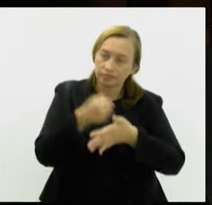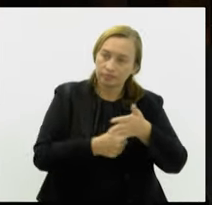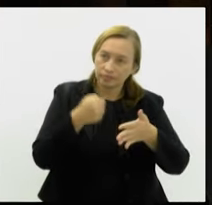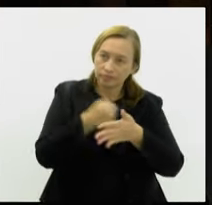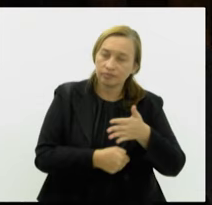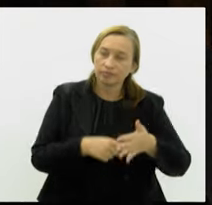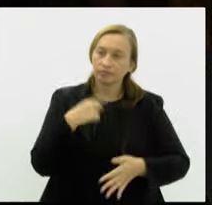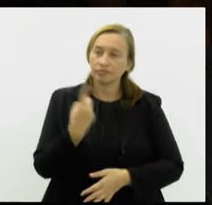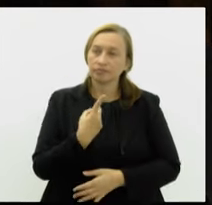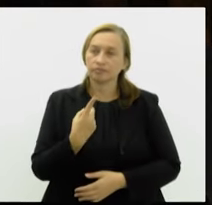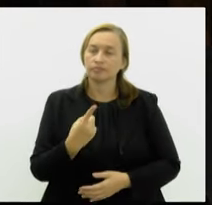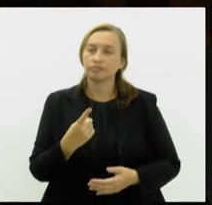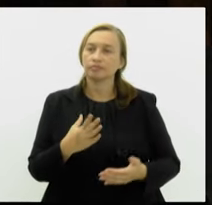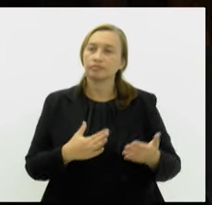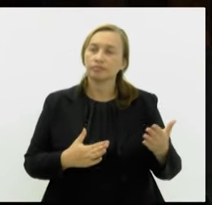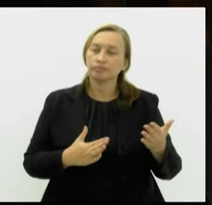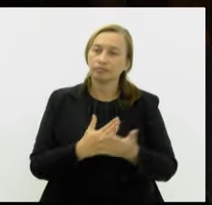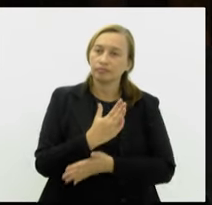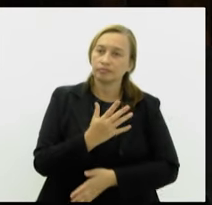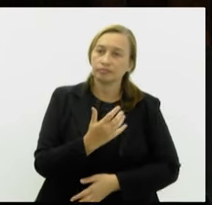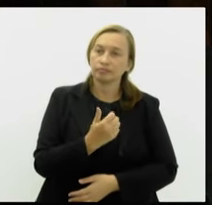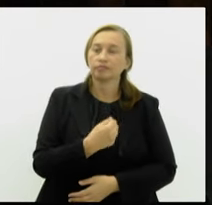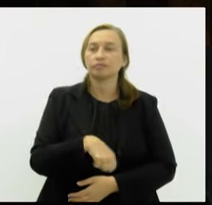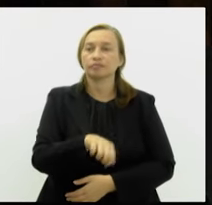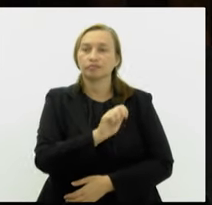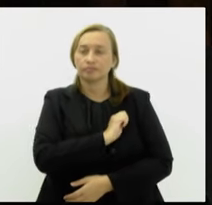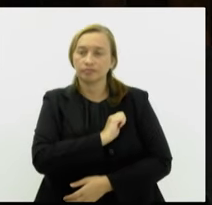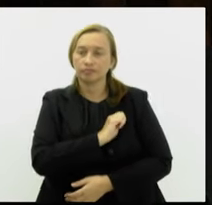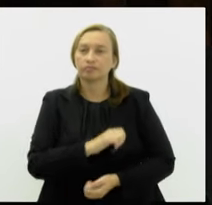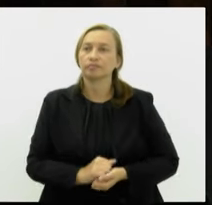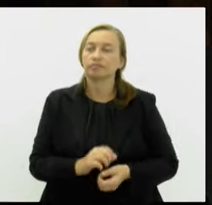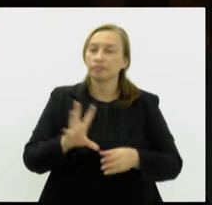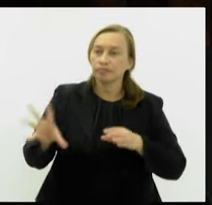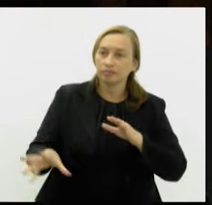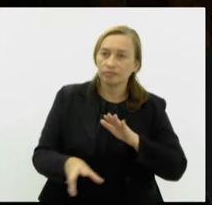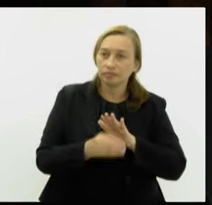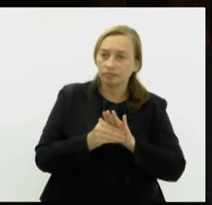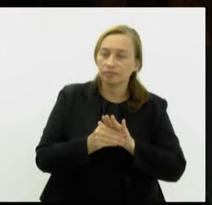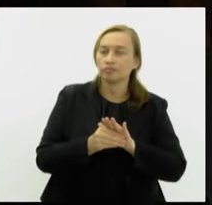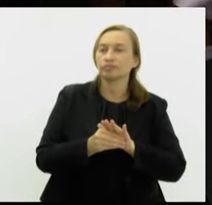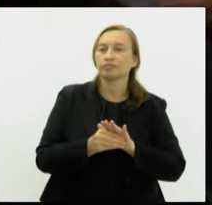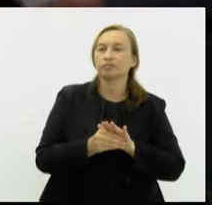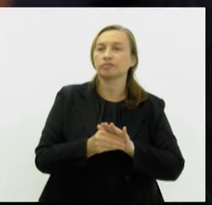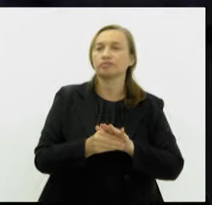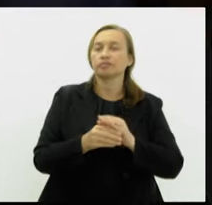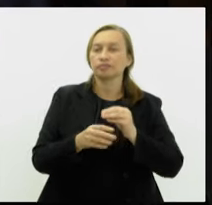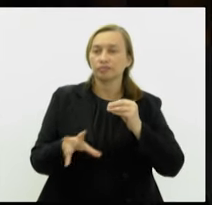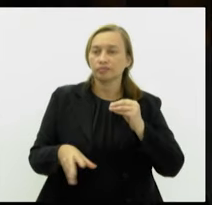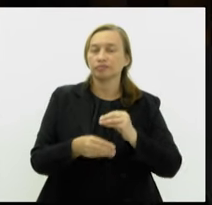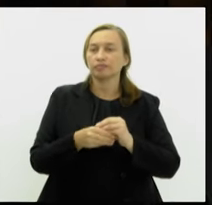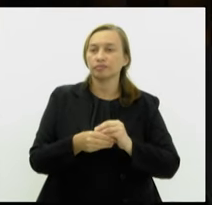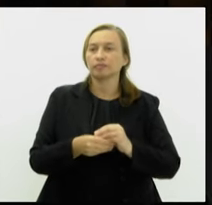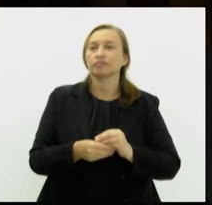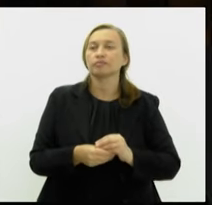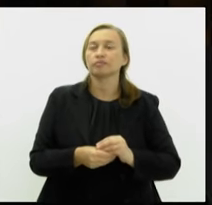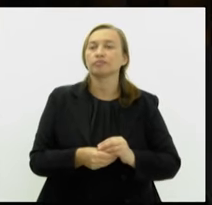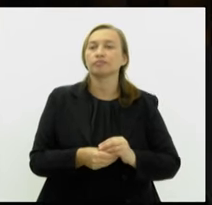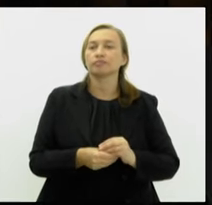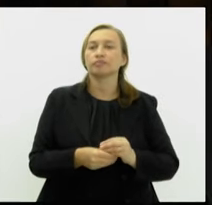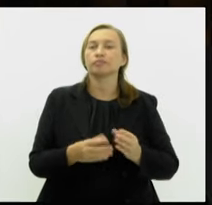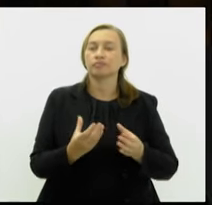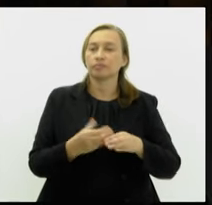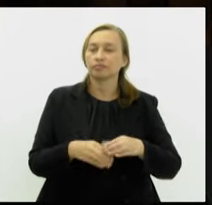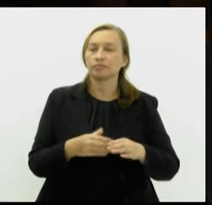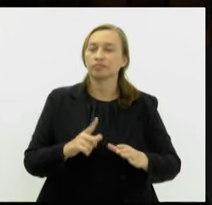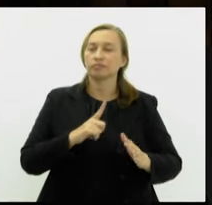recuperação fiscal, a gente incluiu uma emenda para que os concursos públicos tivessem